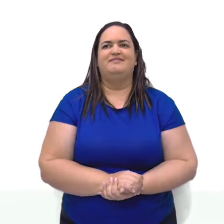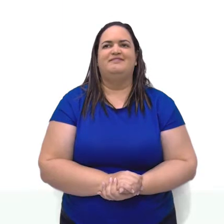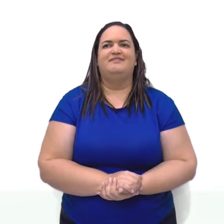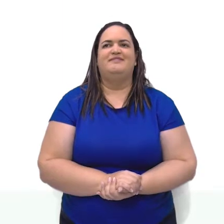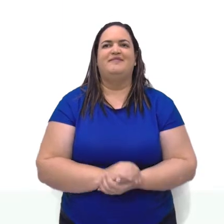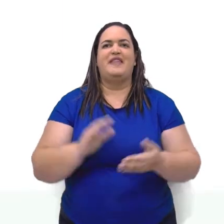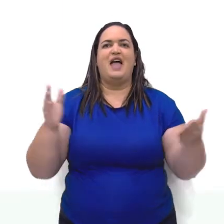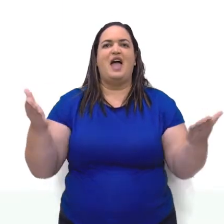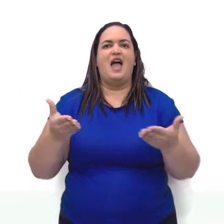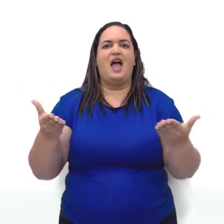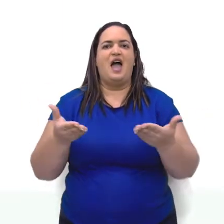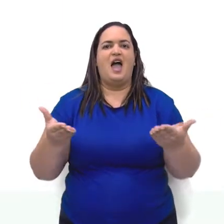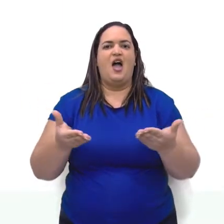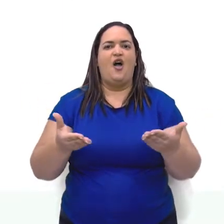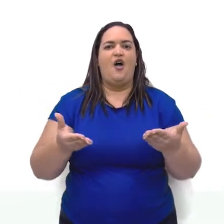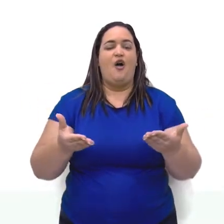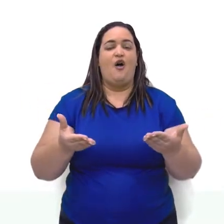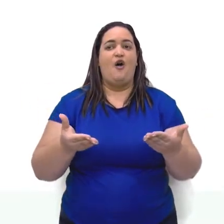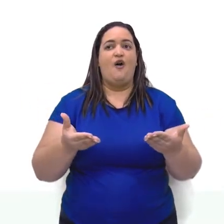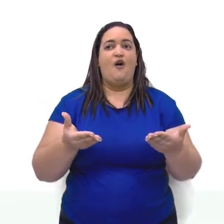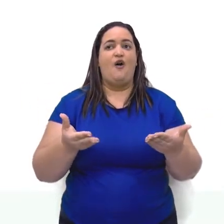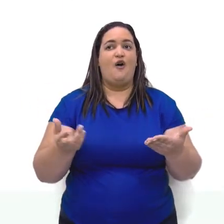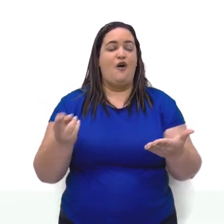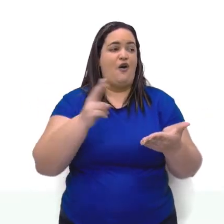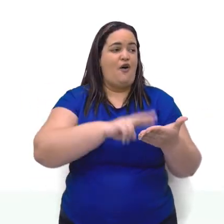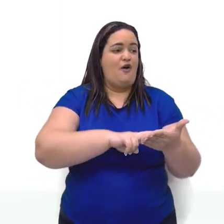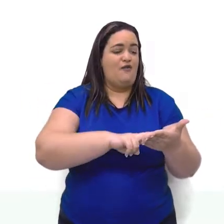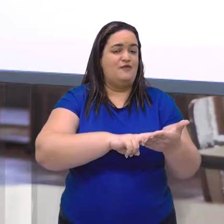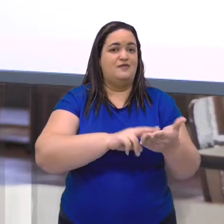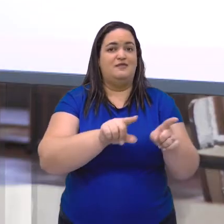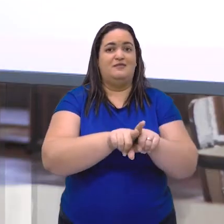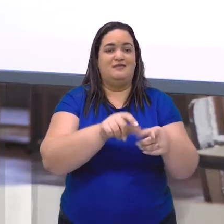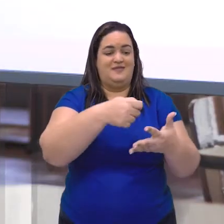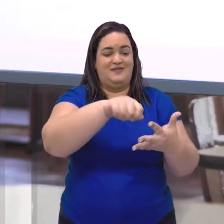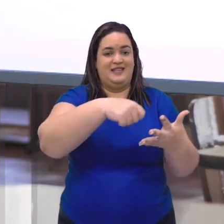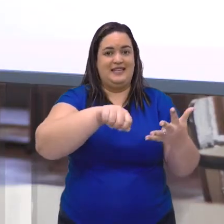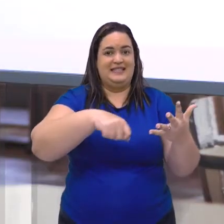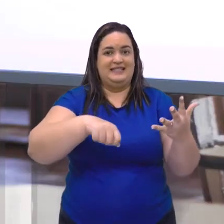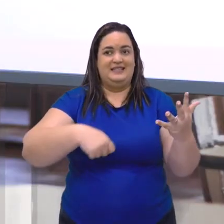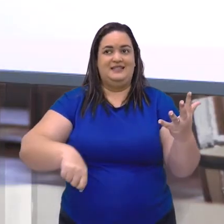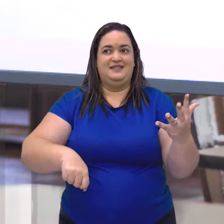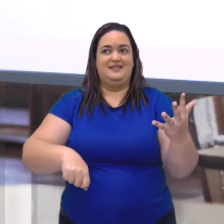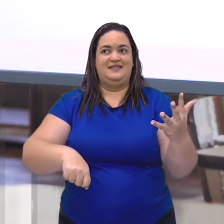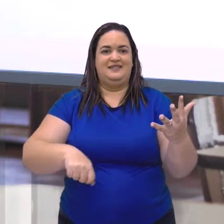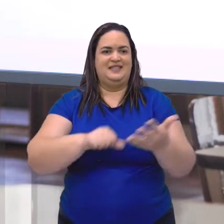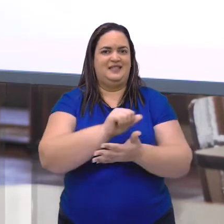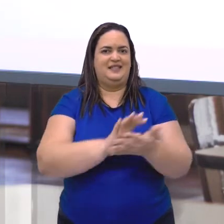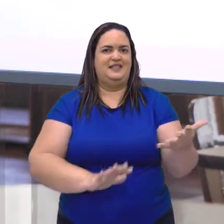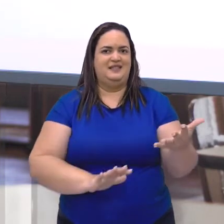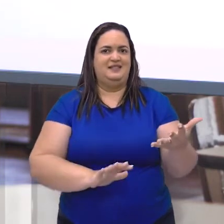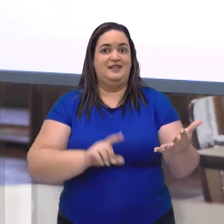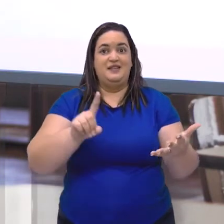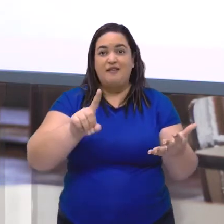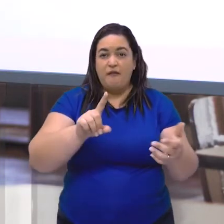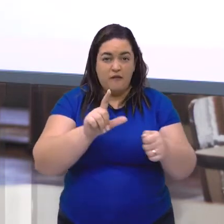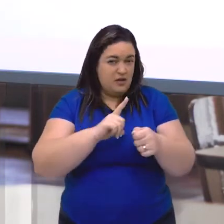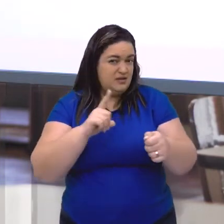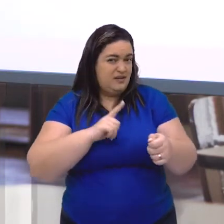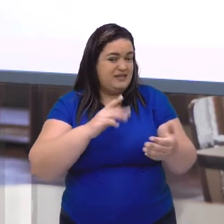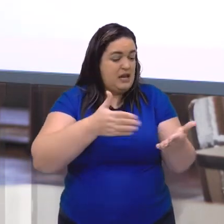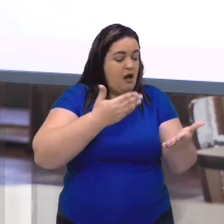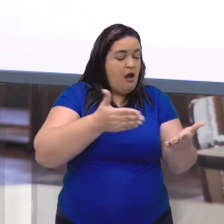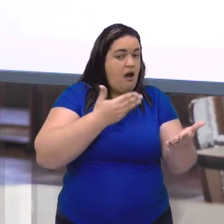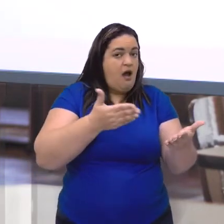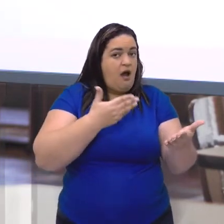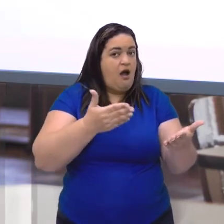Agora a gente vai para a revisão e a correção de atividades. Aquelas que vocês fizeram lá no caderno, não é? Que